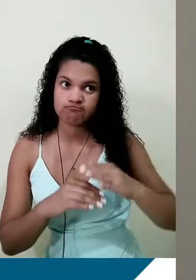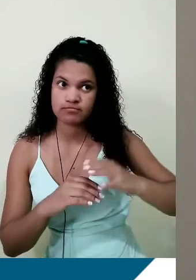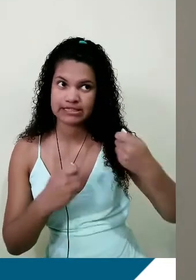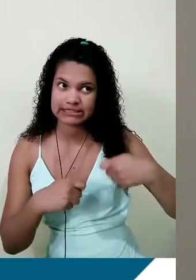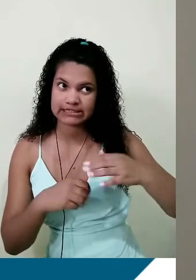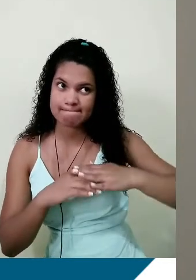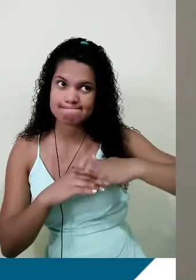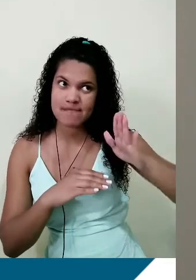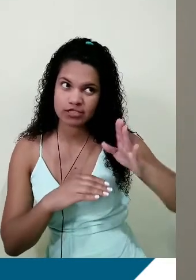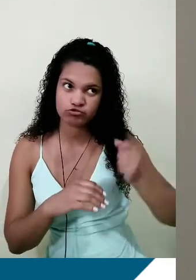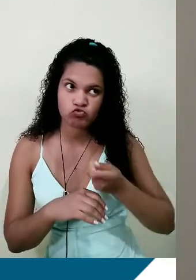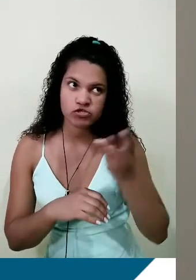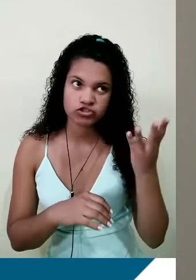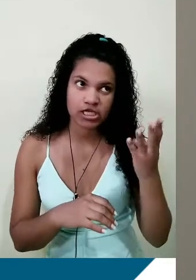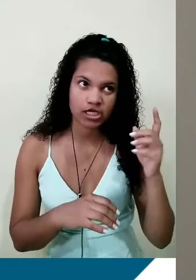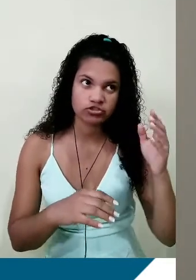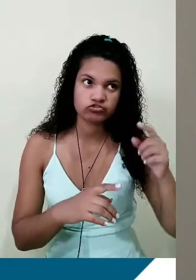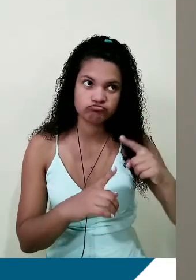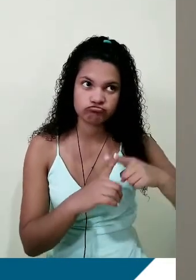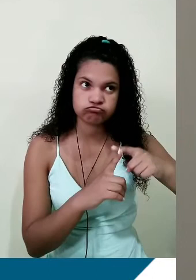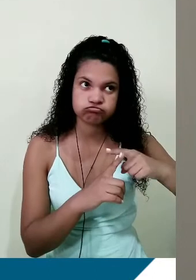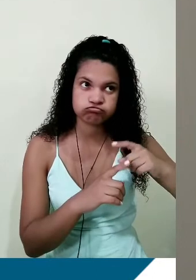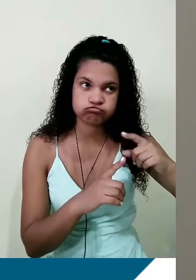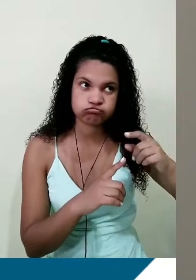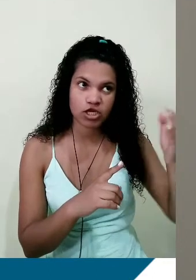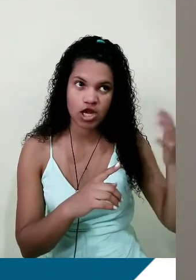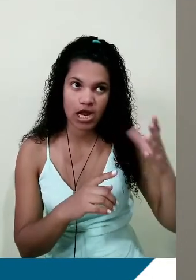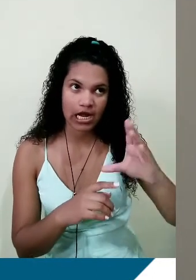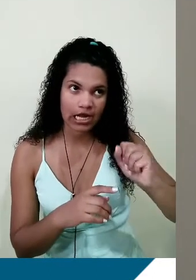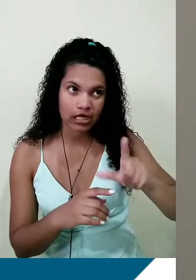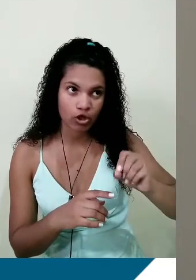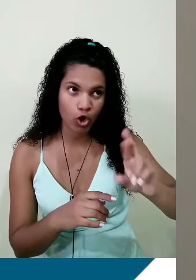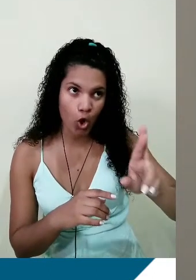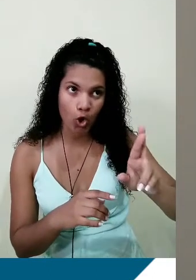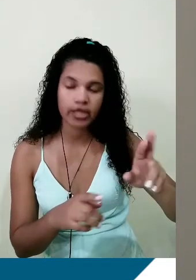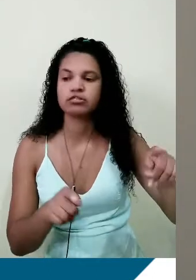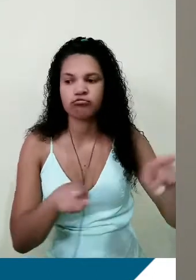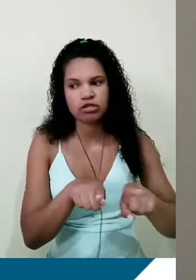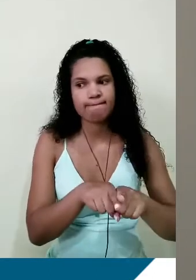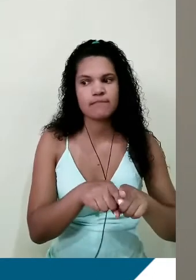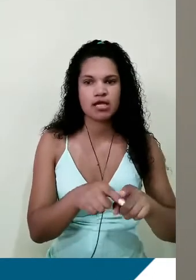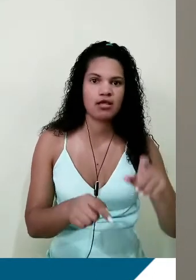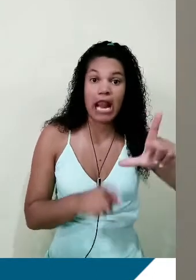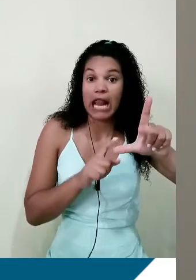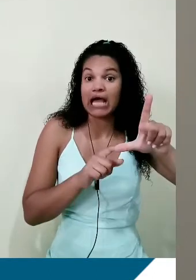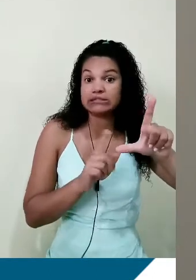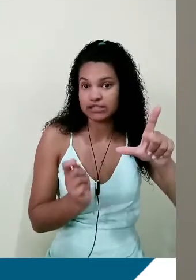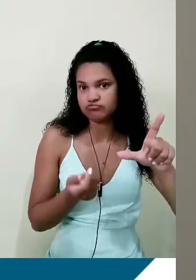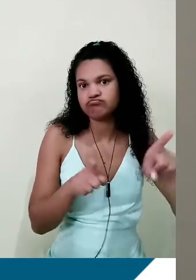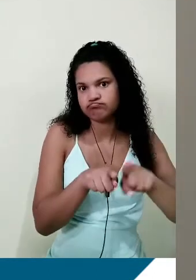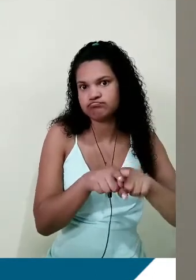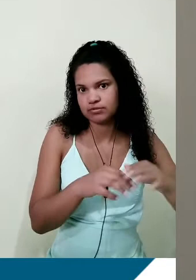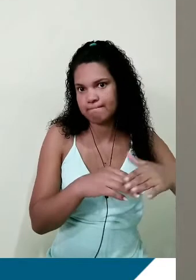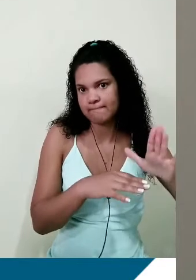coisa, maior também o calor específico latente, que tem